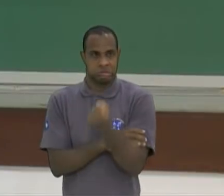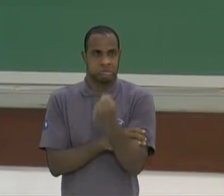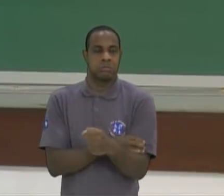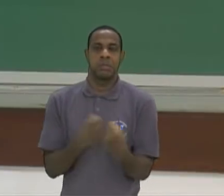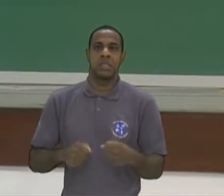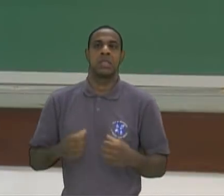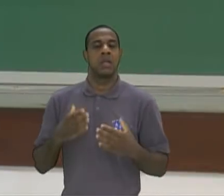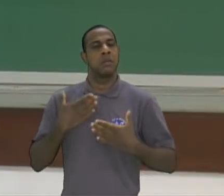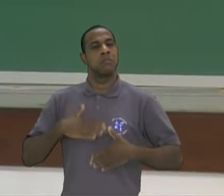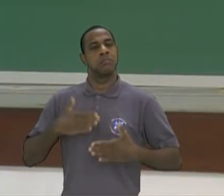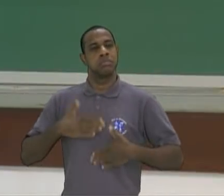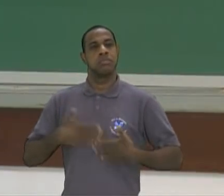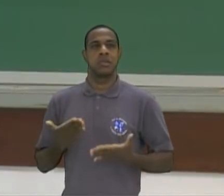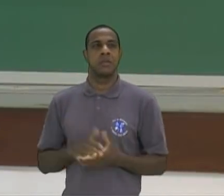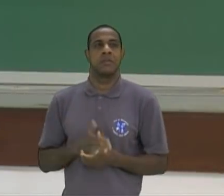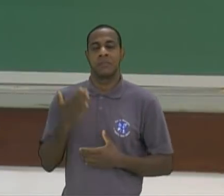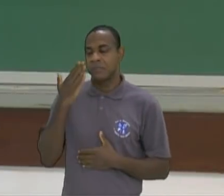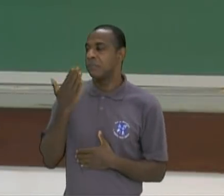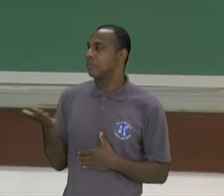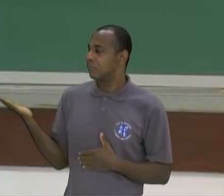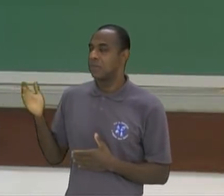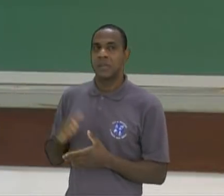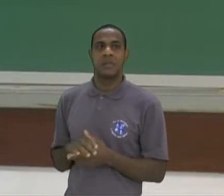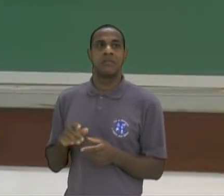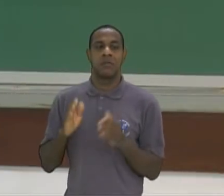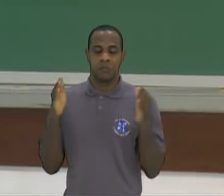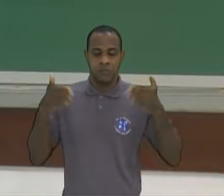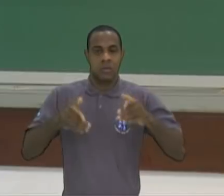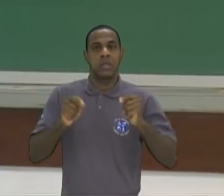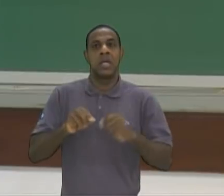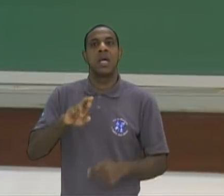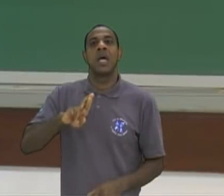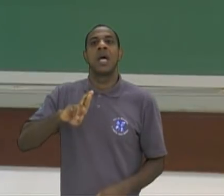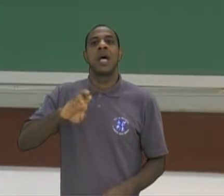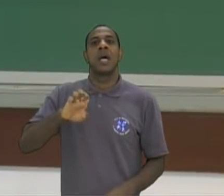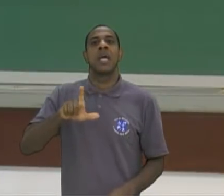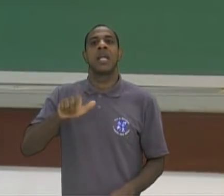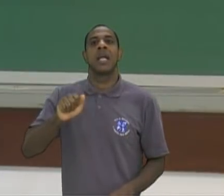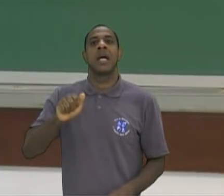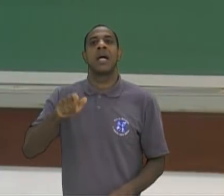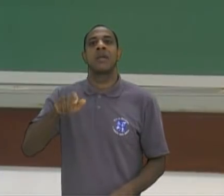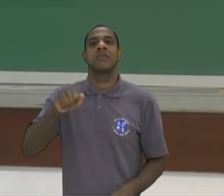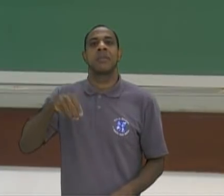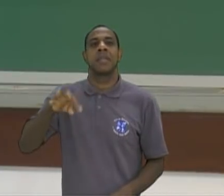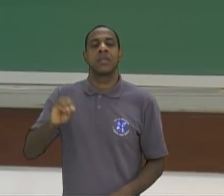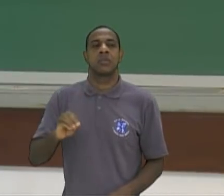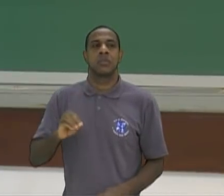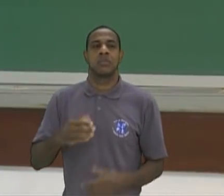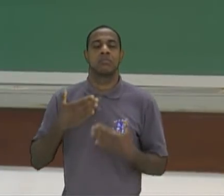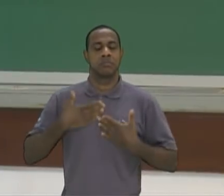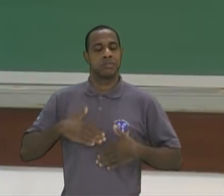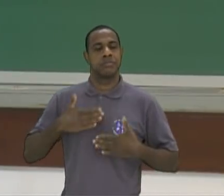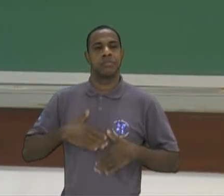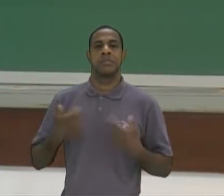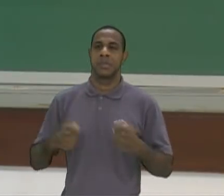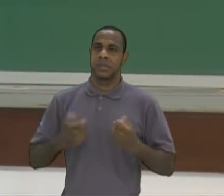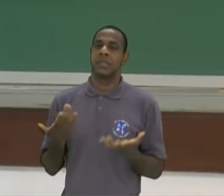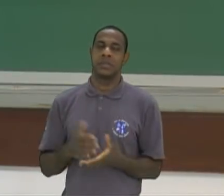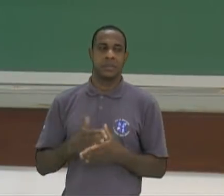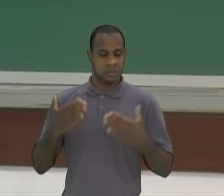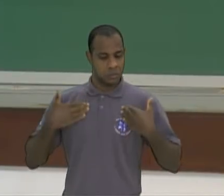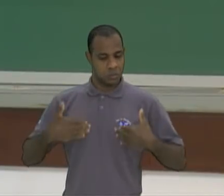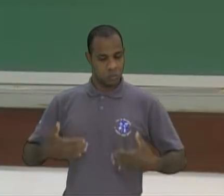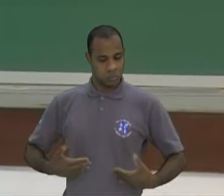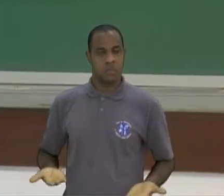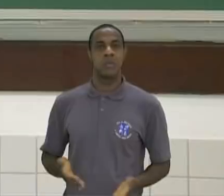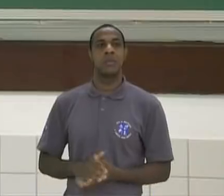ideia, a oposição ao fitness e focado no relaxamento da musculatura e também na correção postural, né? É essa ideia